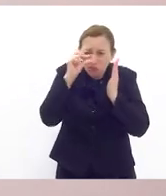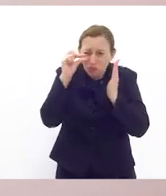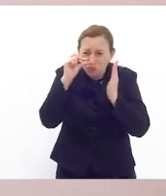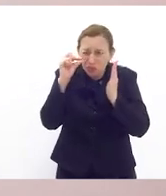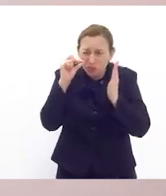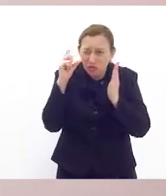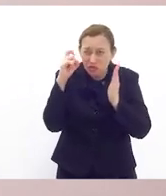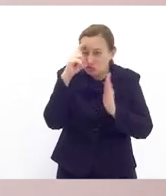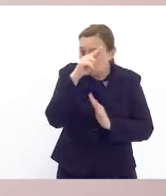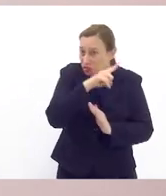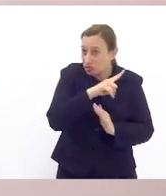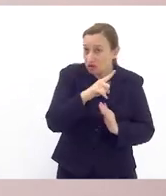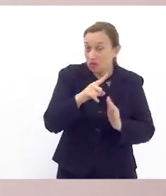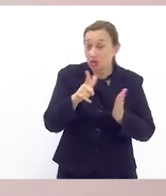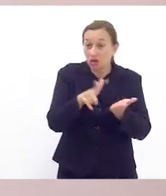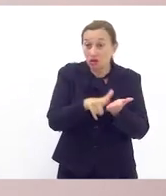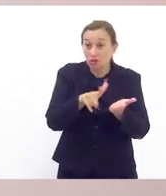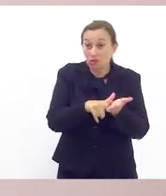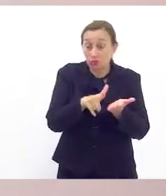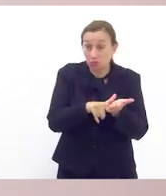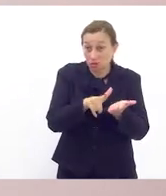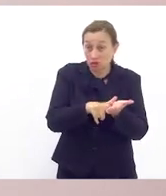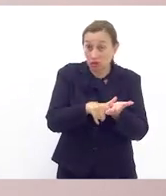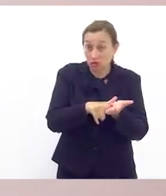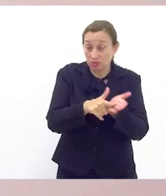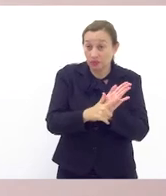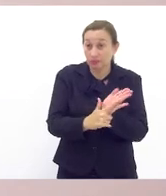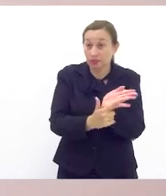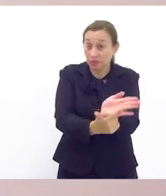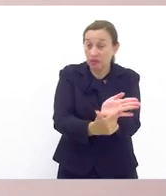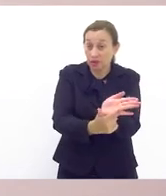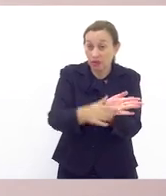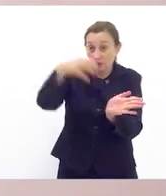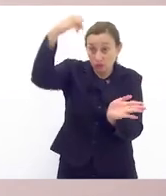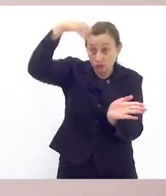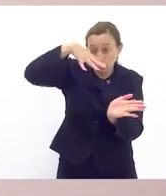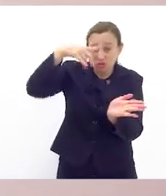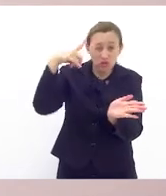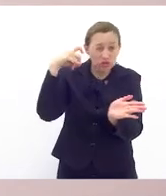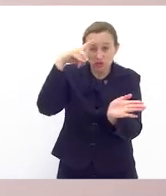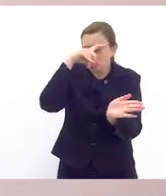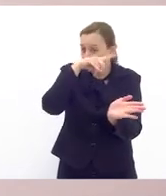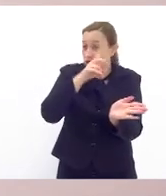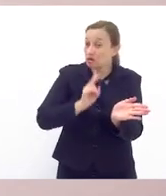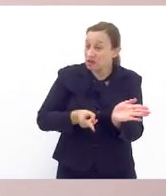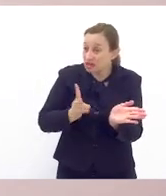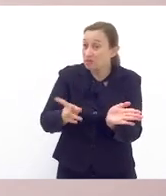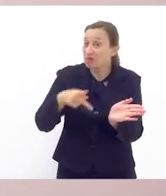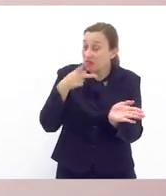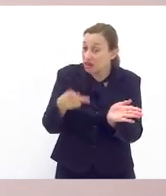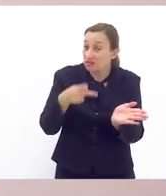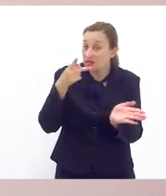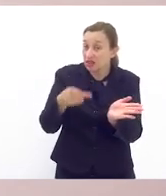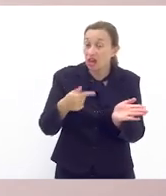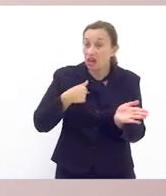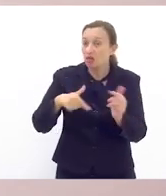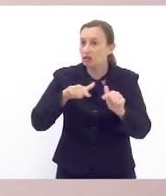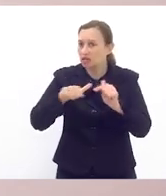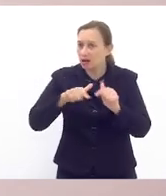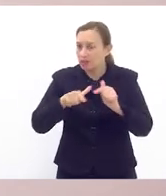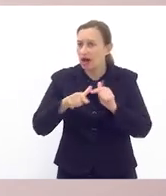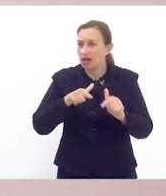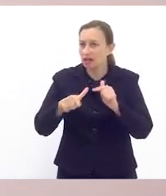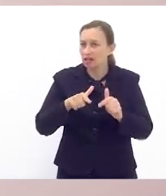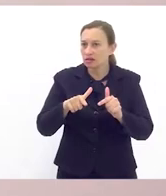essas empresas apresentam ela tem uma leitura muito difícil isso é uma coisa que eu sempre pontuei eu que trabalho nessa